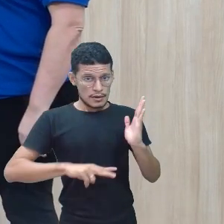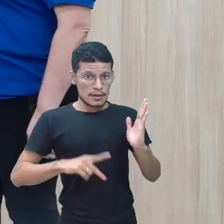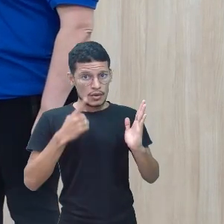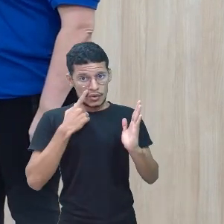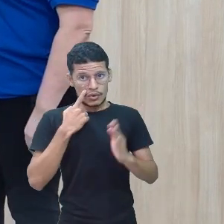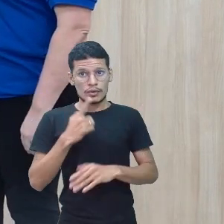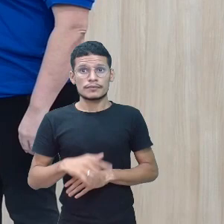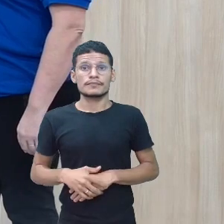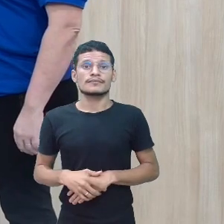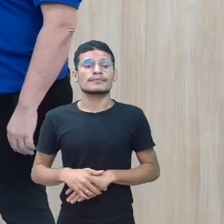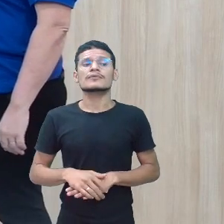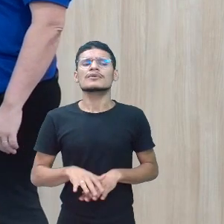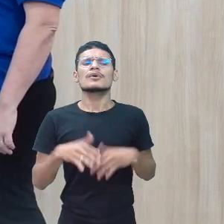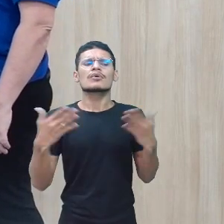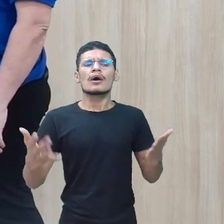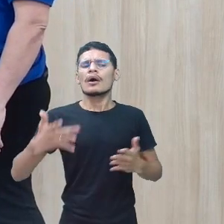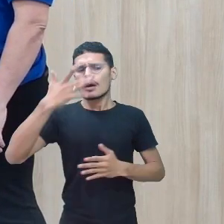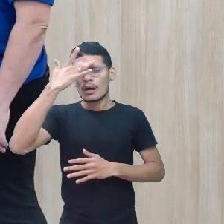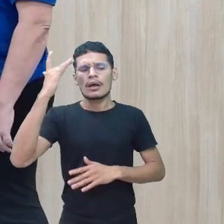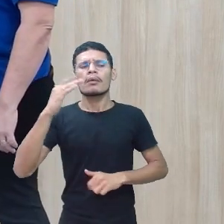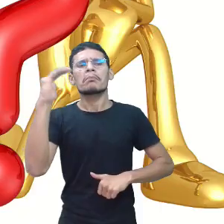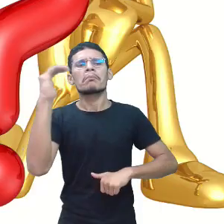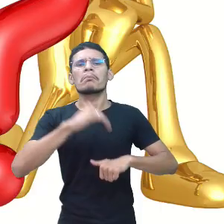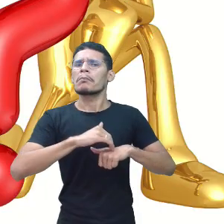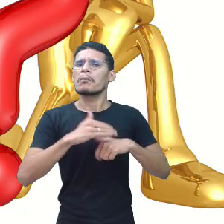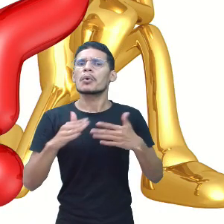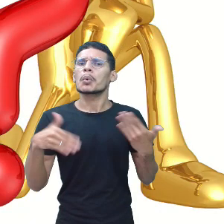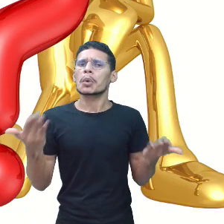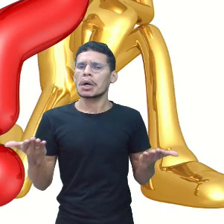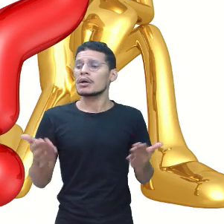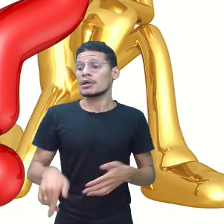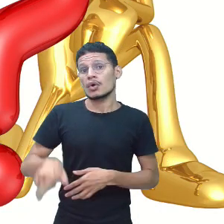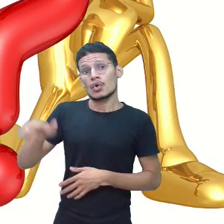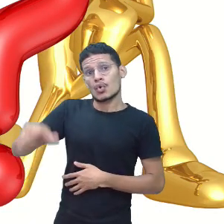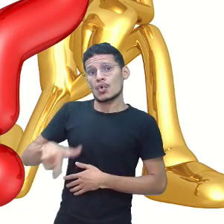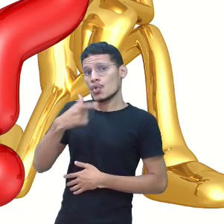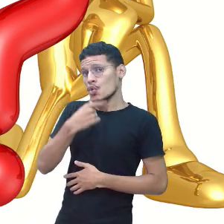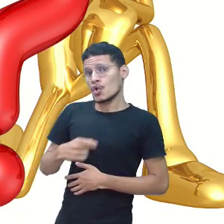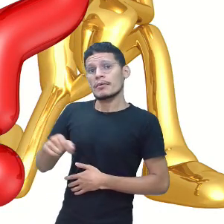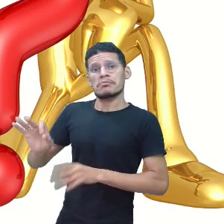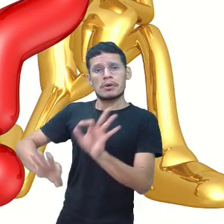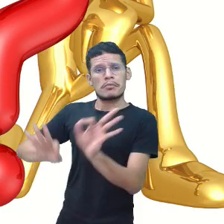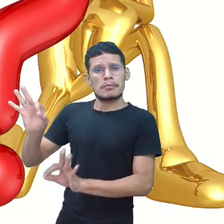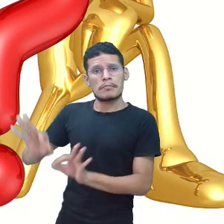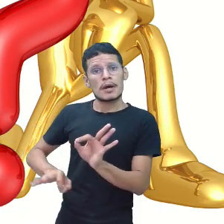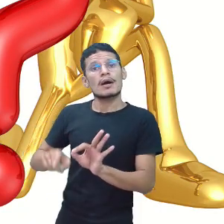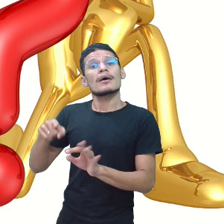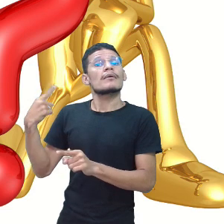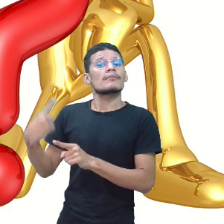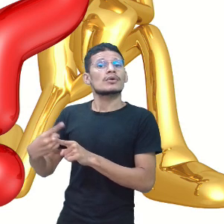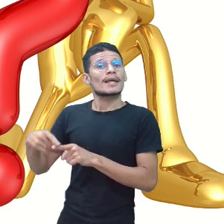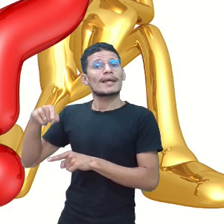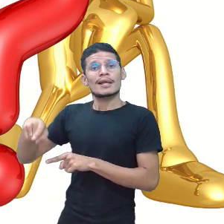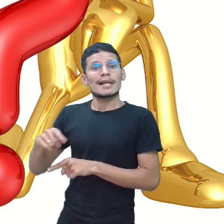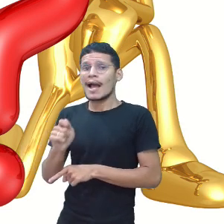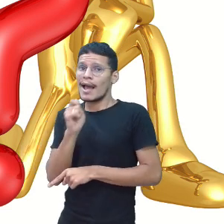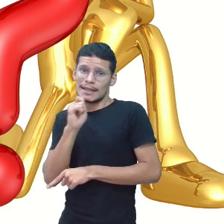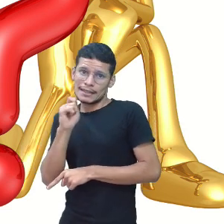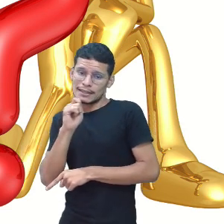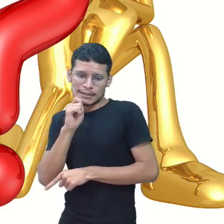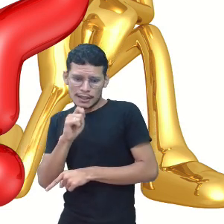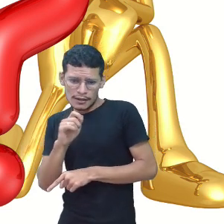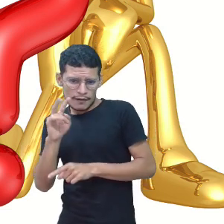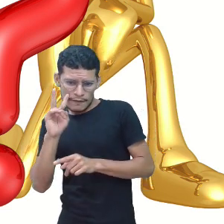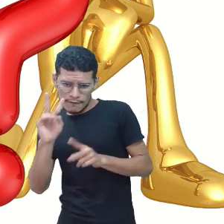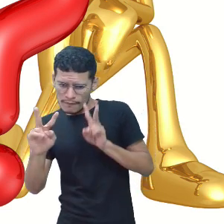exemplo. Quem será responsabilizado? O rapaz do almoxerifado, por não ter conferido o